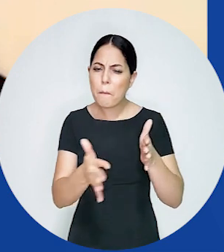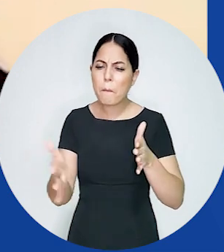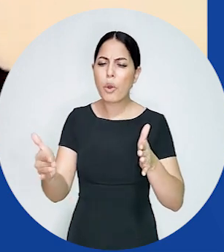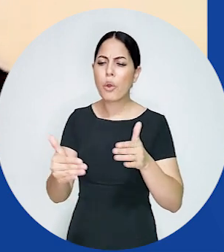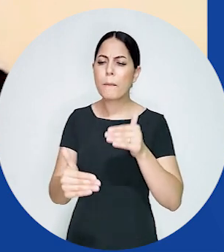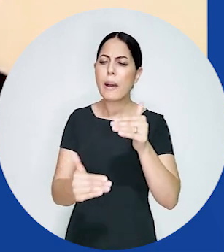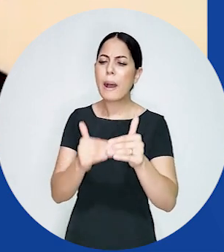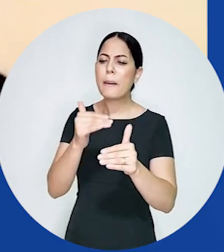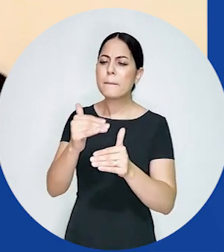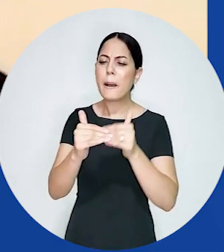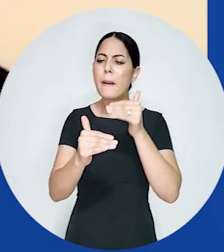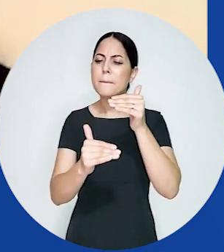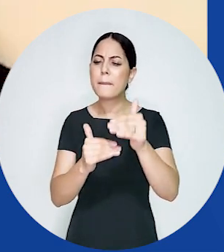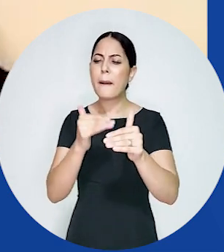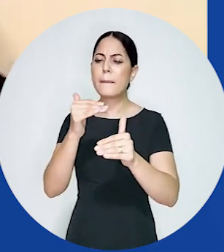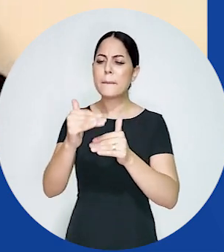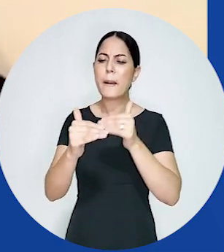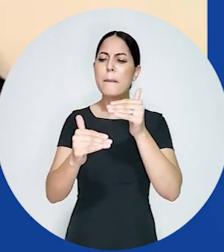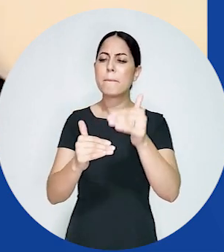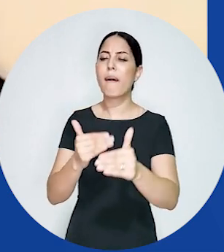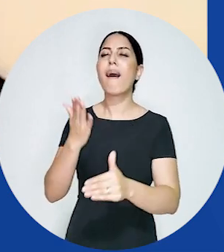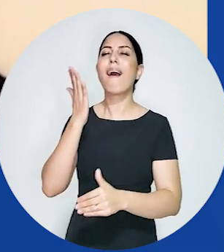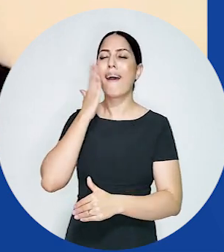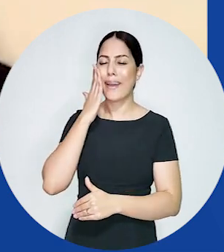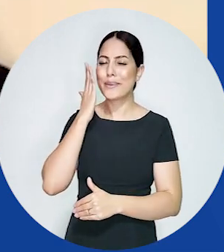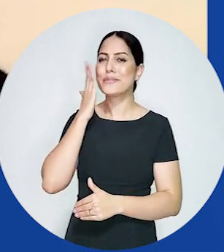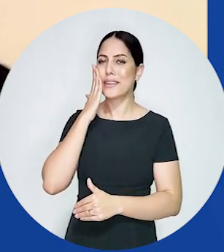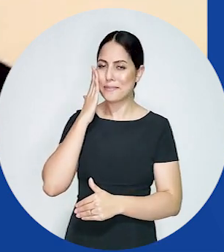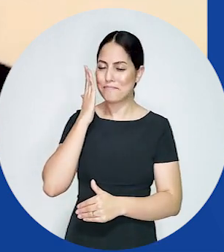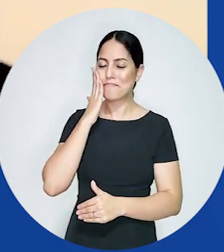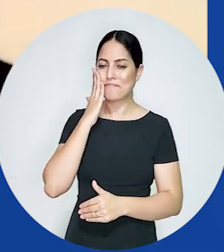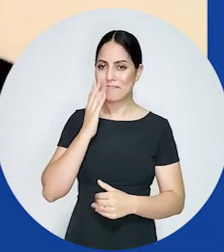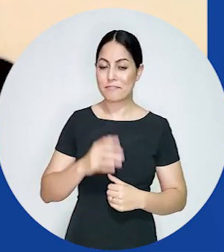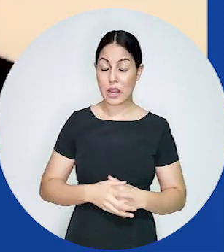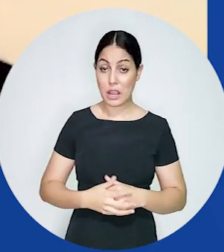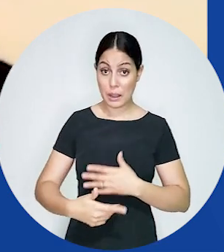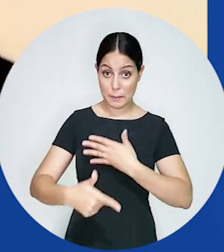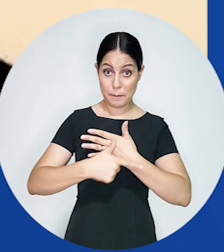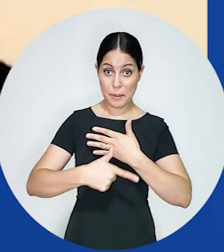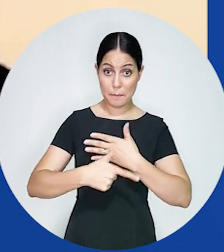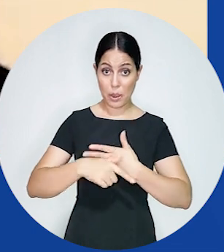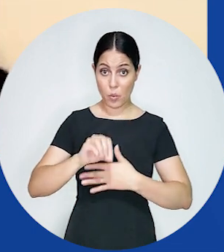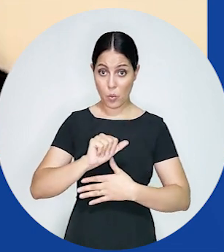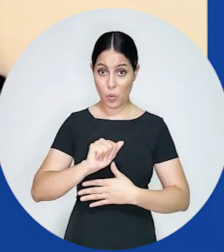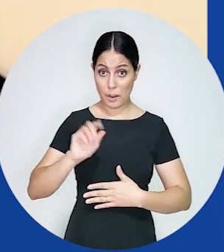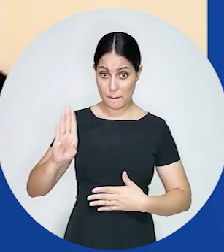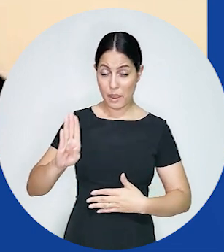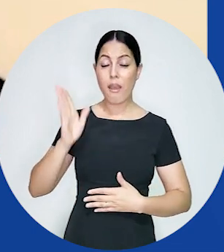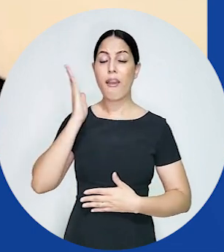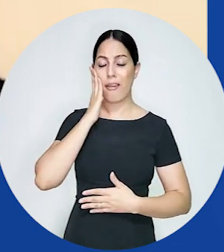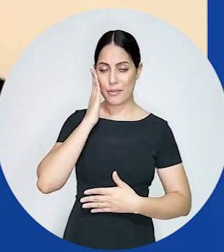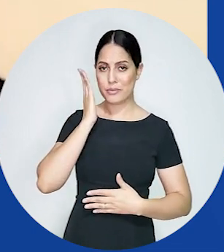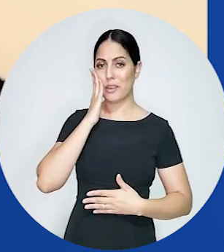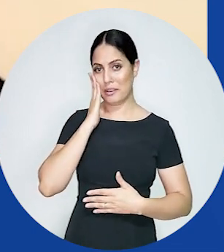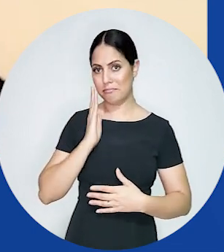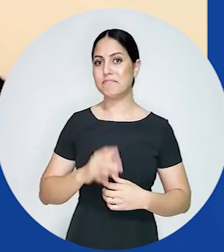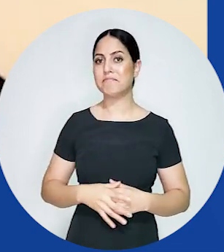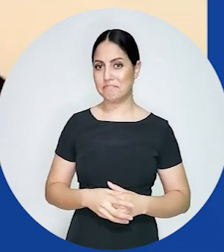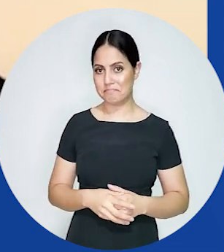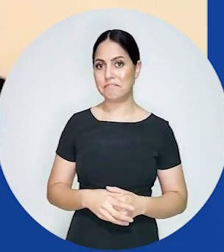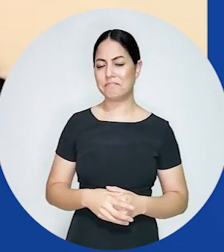processo ser construído, você entende? Eu sei o papel que a OAB desempenhou no processo de